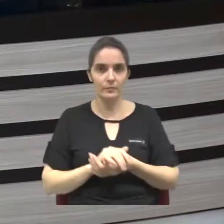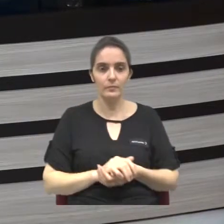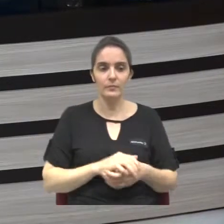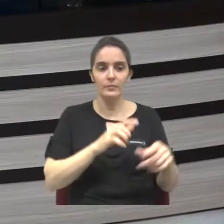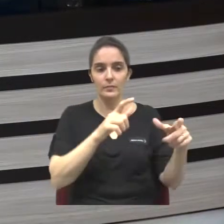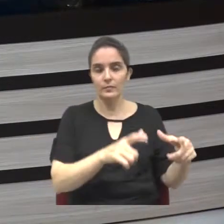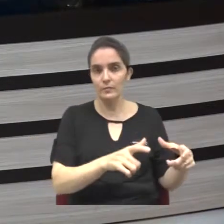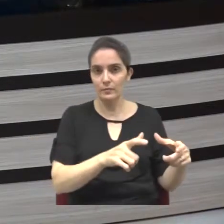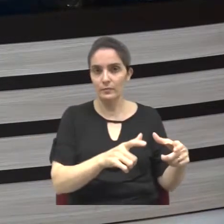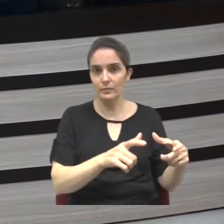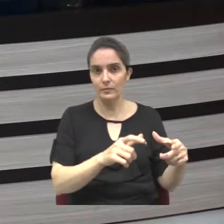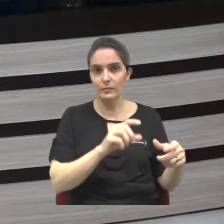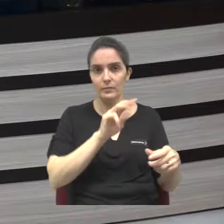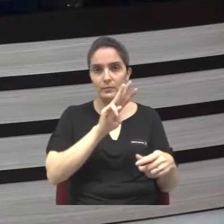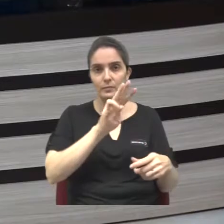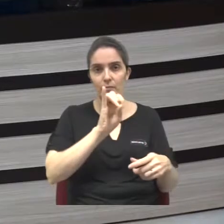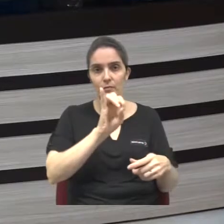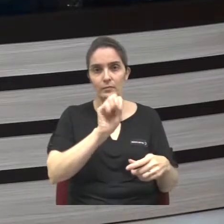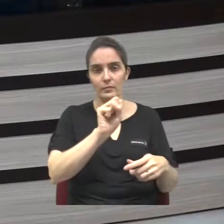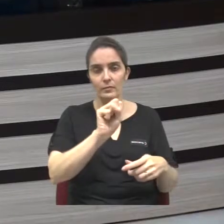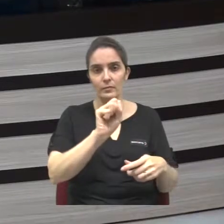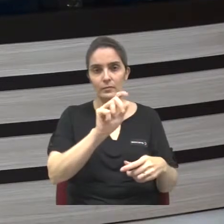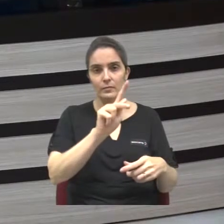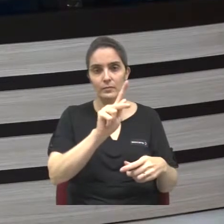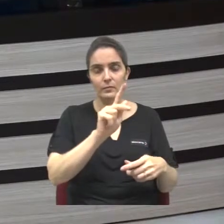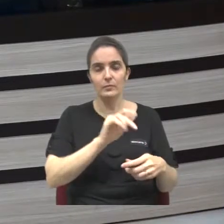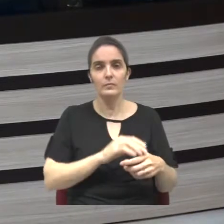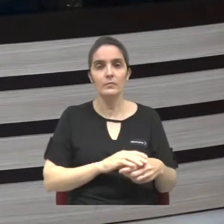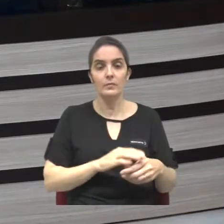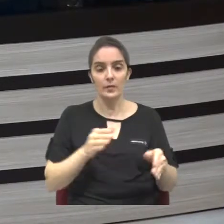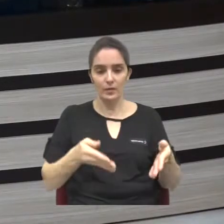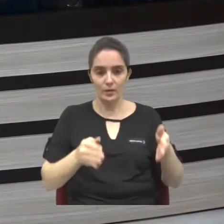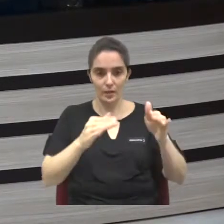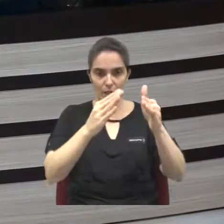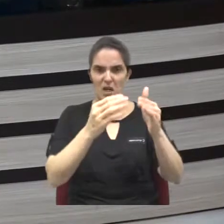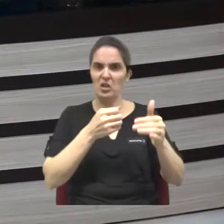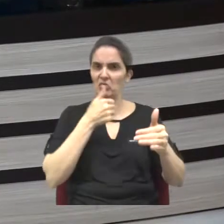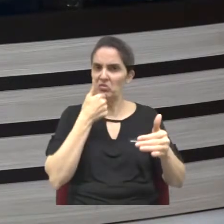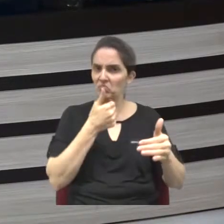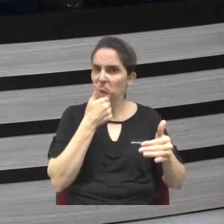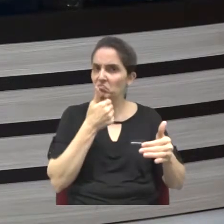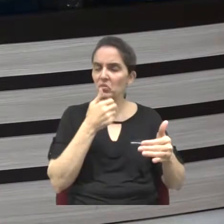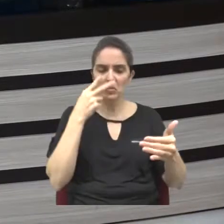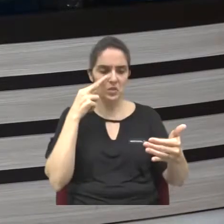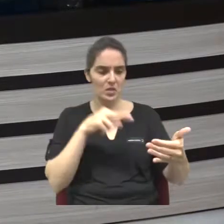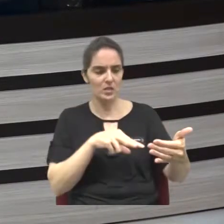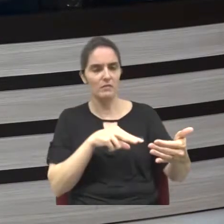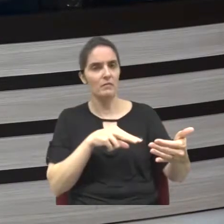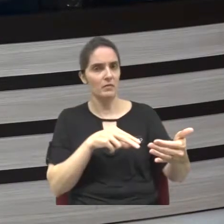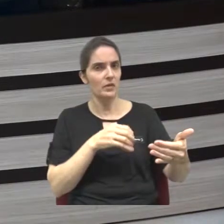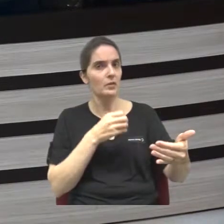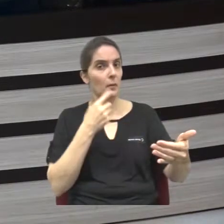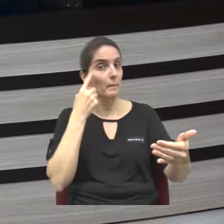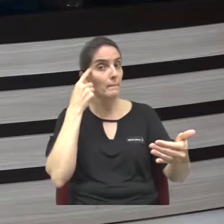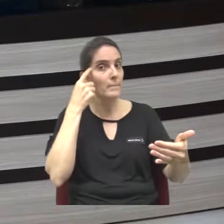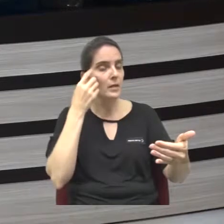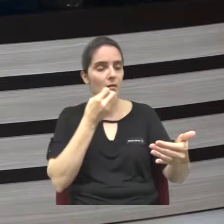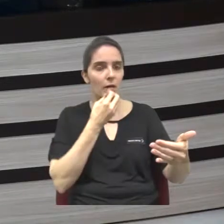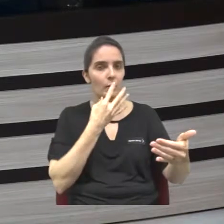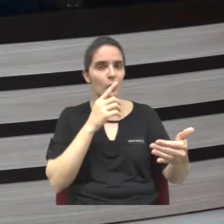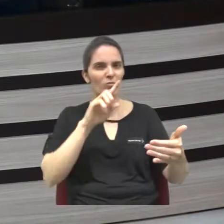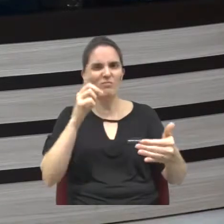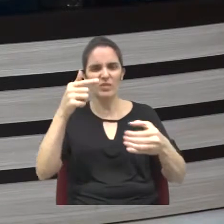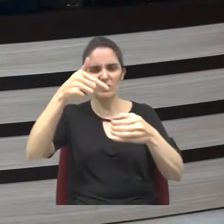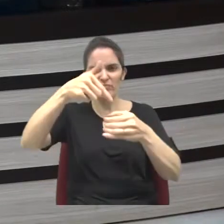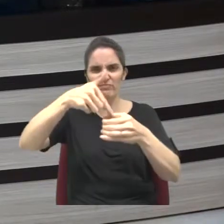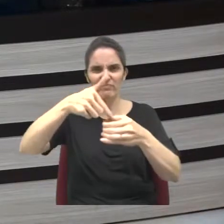uísque de garrafa de boa qualidade, porque a garrafa era bonita, era a garrafa, com os rótulos, tudo, mas dentro estava colocando qualquer